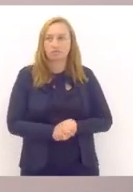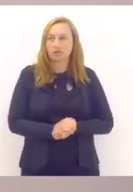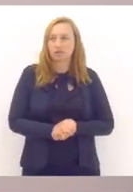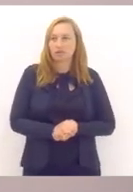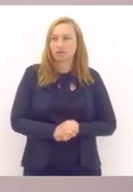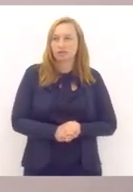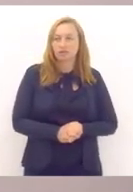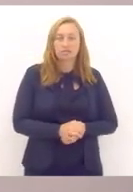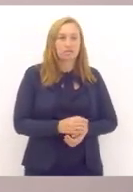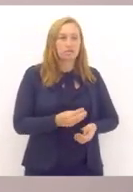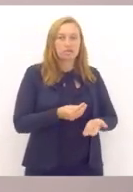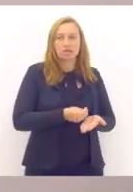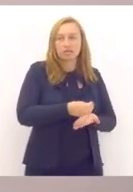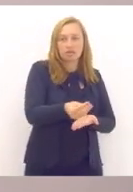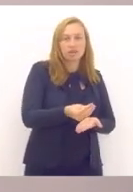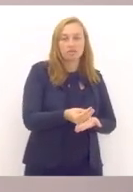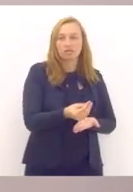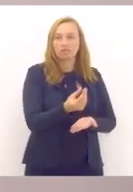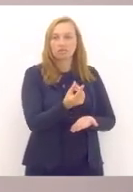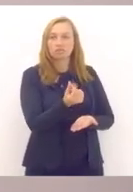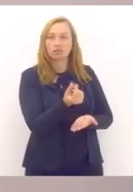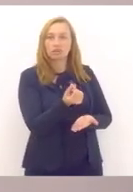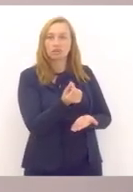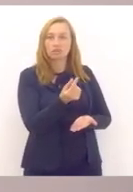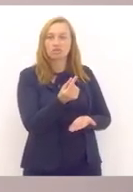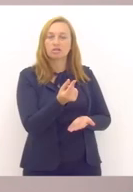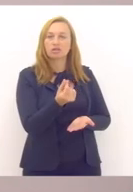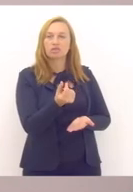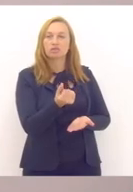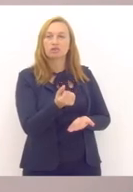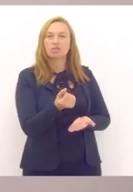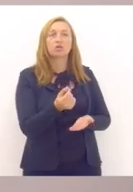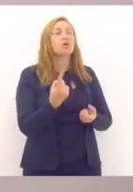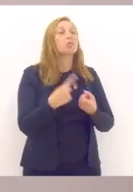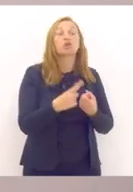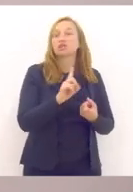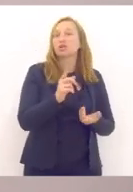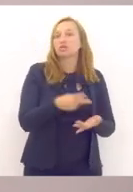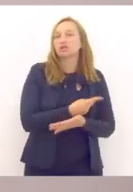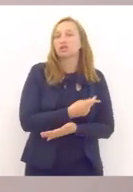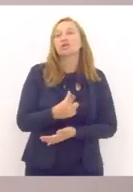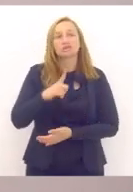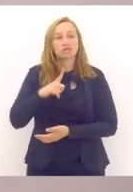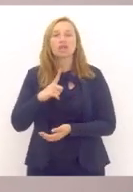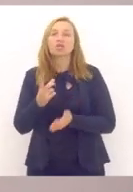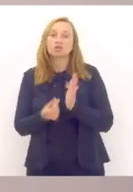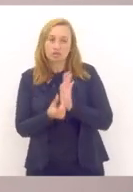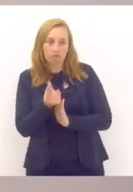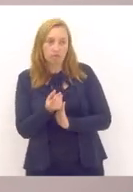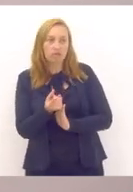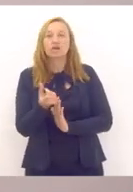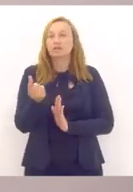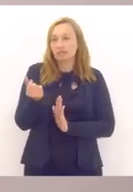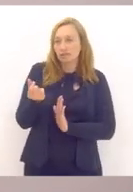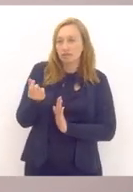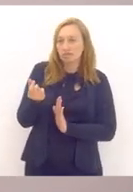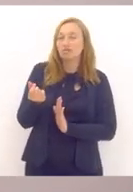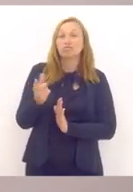destinado tantos milhões ao programa tal, por que não está executando? Se tem orçamento, se tem o recurso